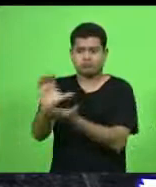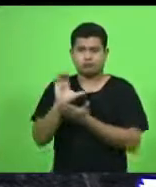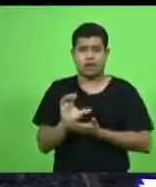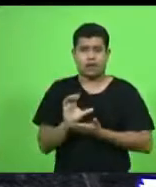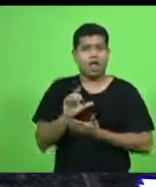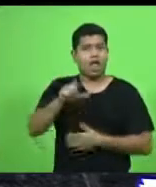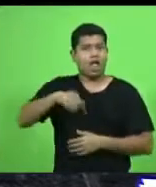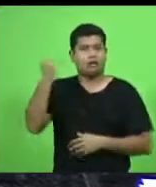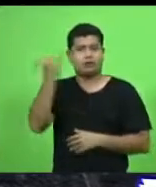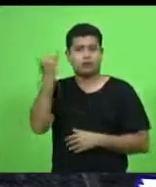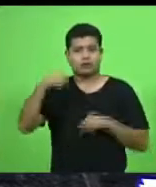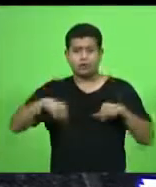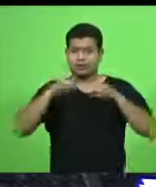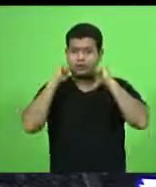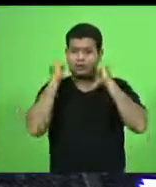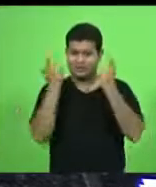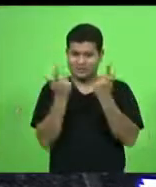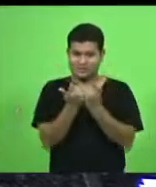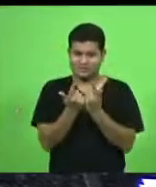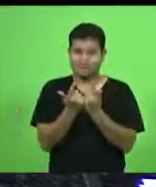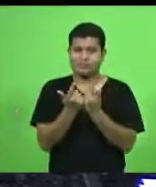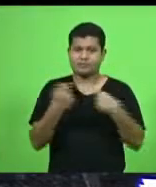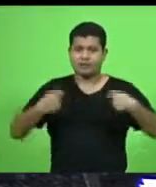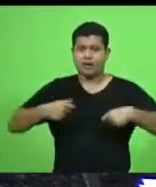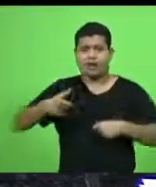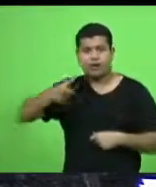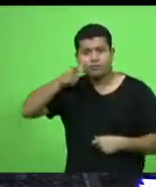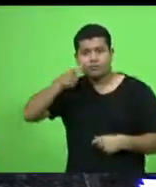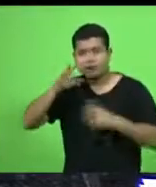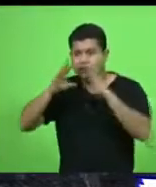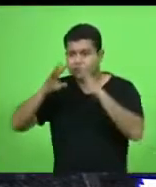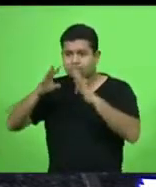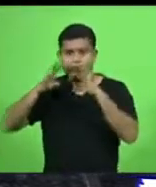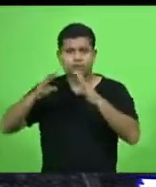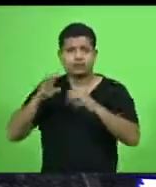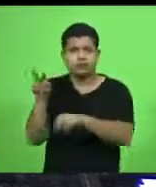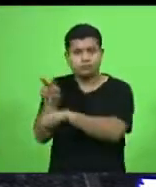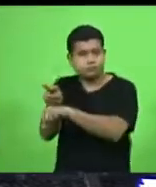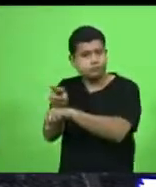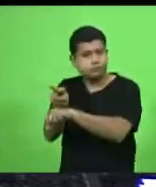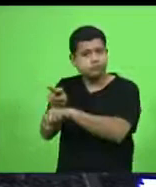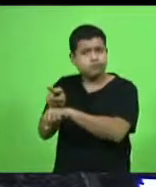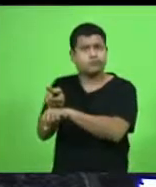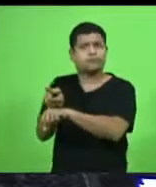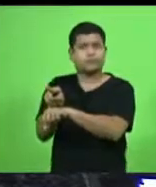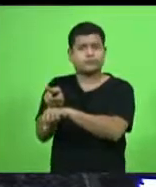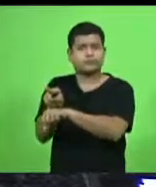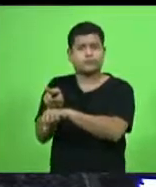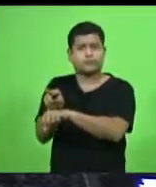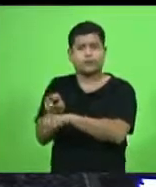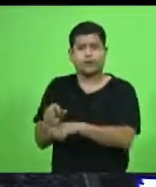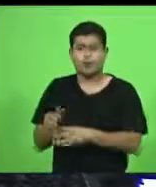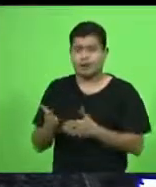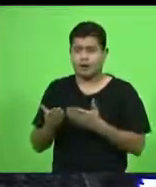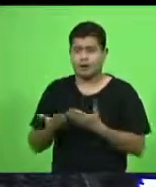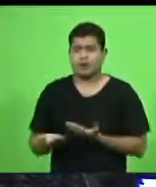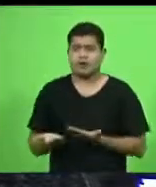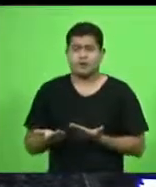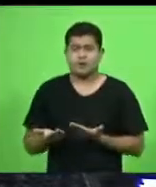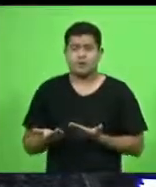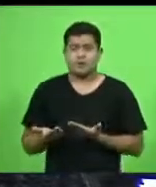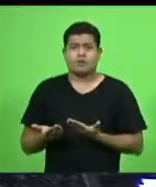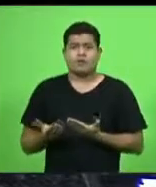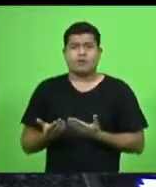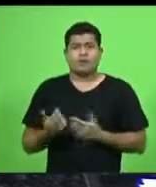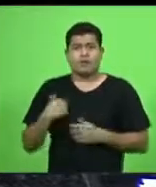Legislativa acompanhe isso, senhor presidente. Fiscalize, olhe vírgula